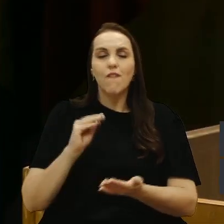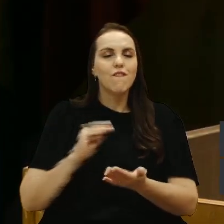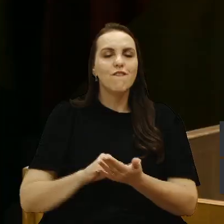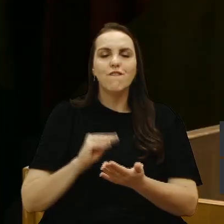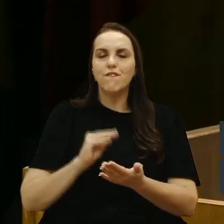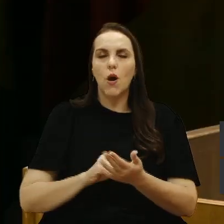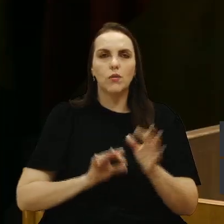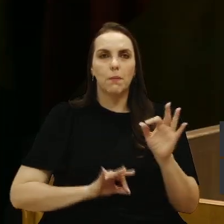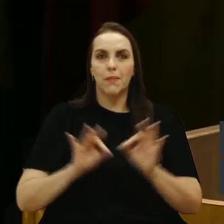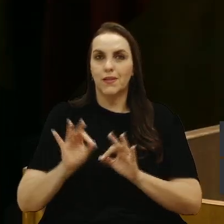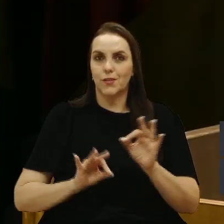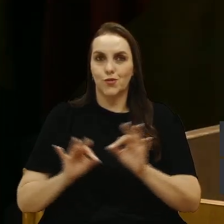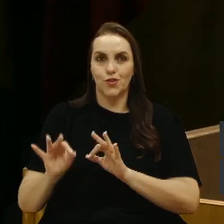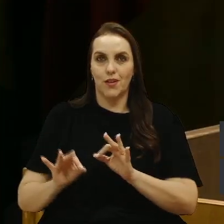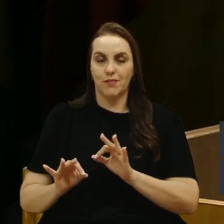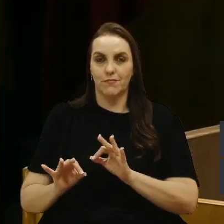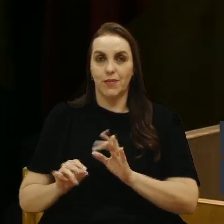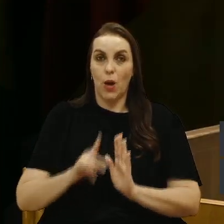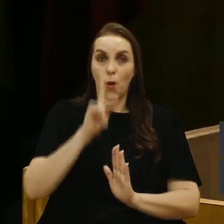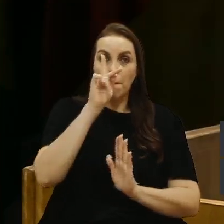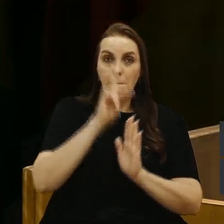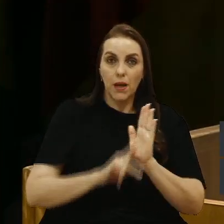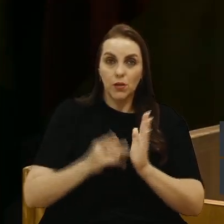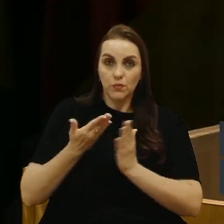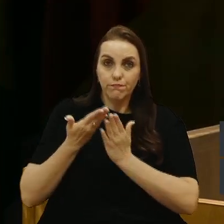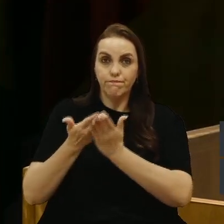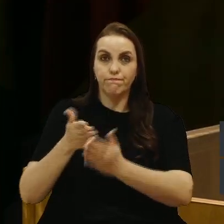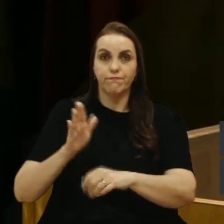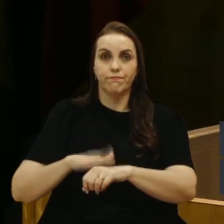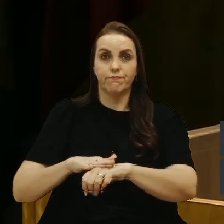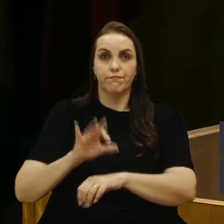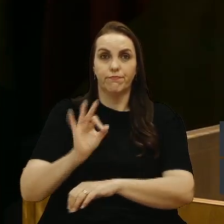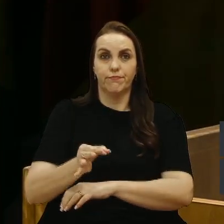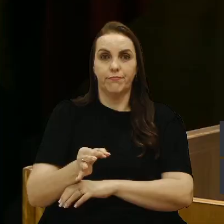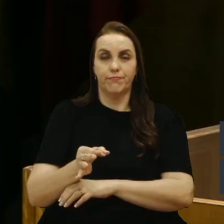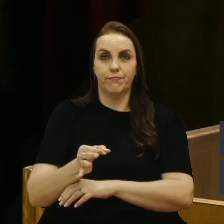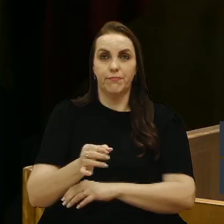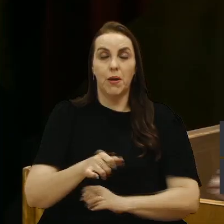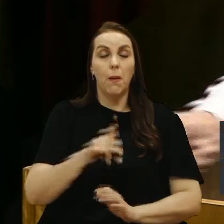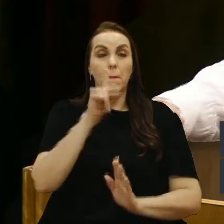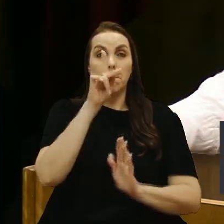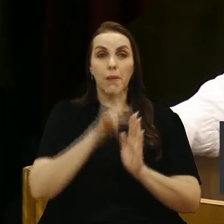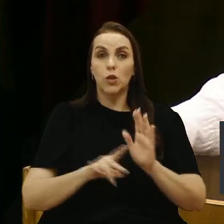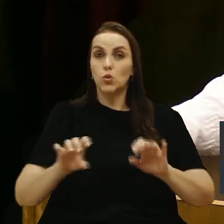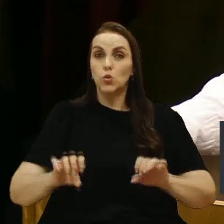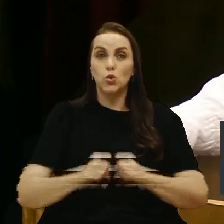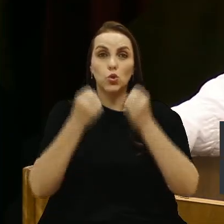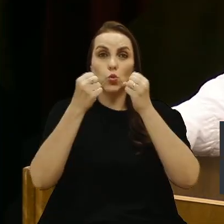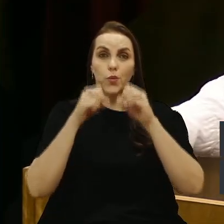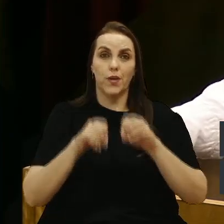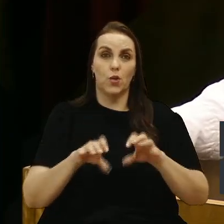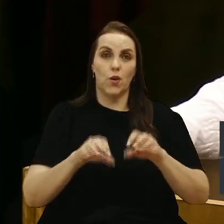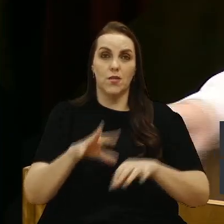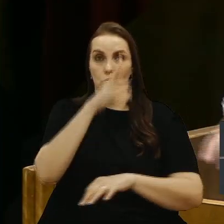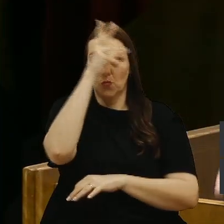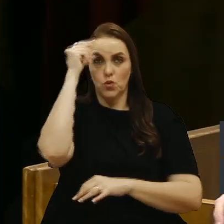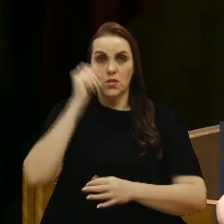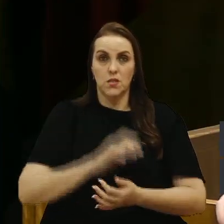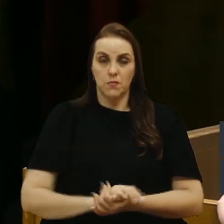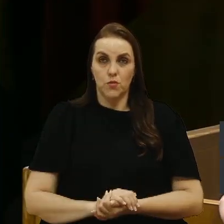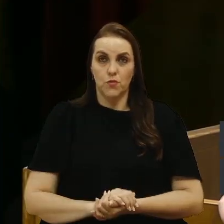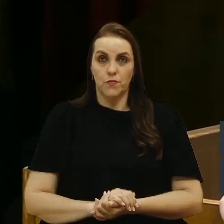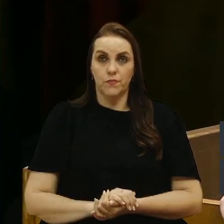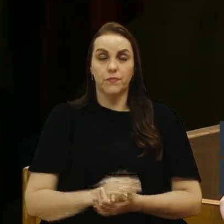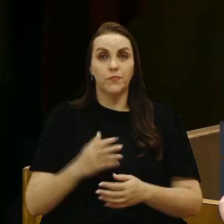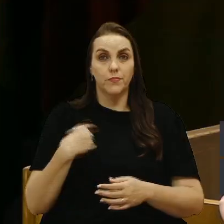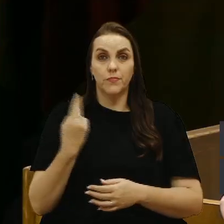é um planejamento sendo aplicado. Um planejamento de destruir a educação municipal, vereador Dani. E aqui nós perpassamos